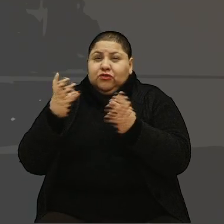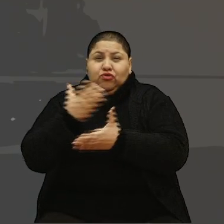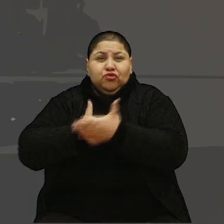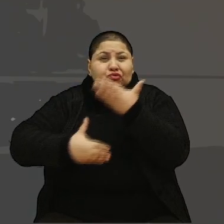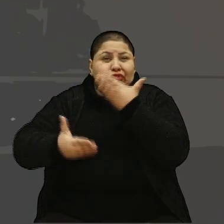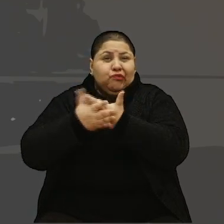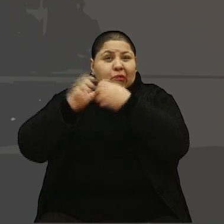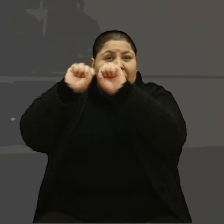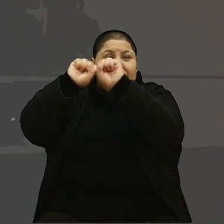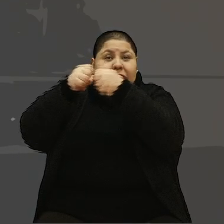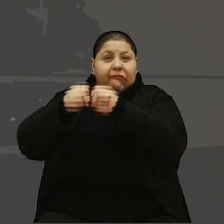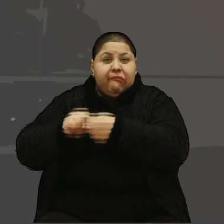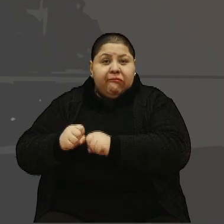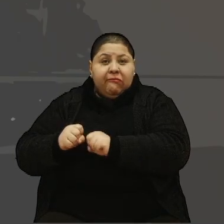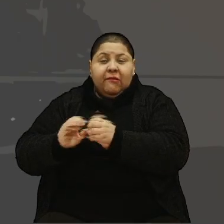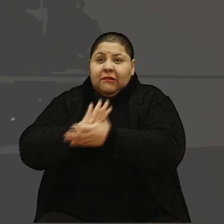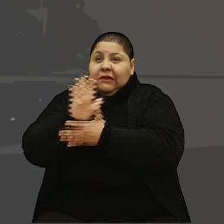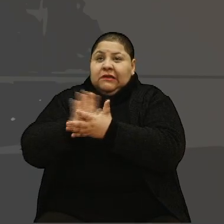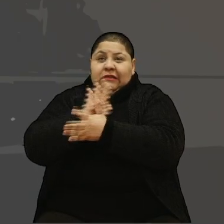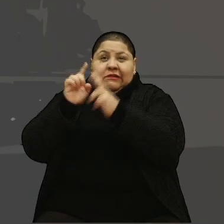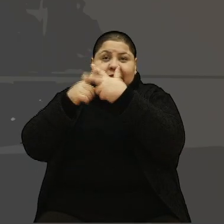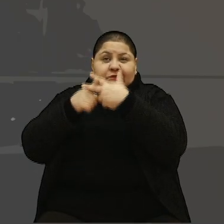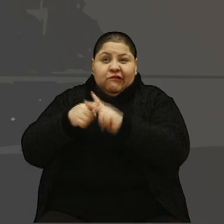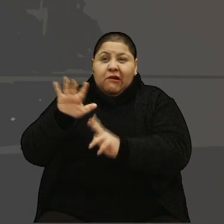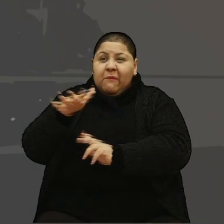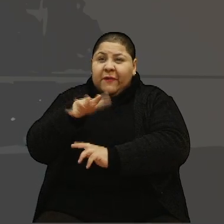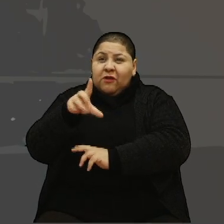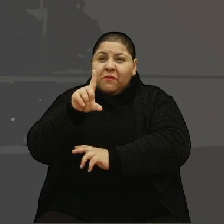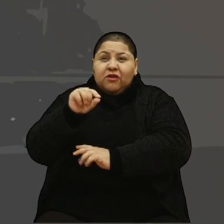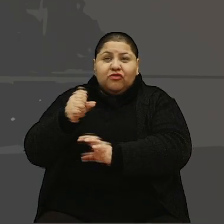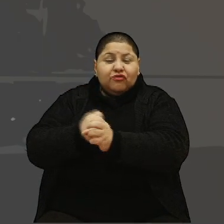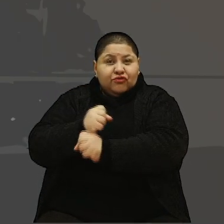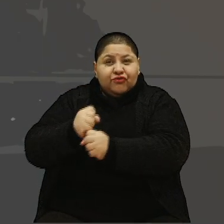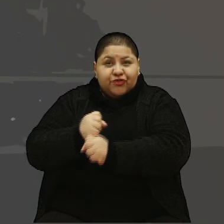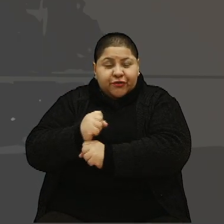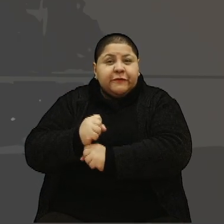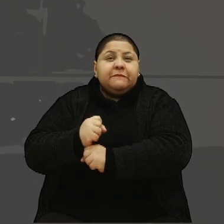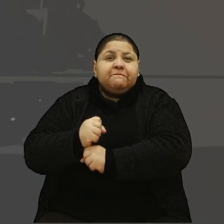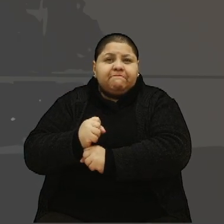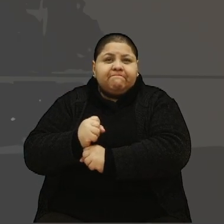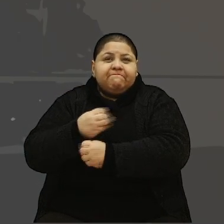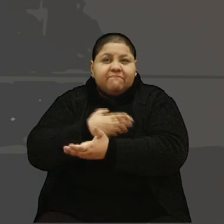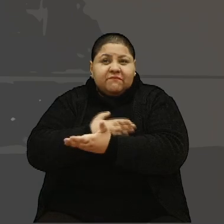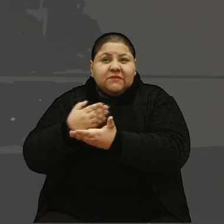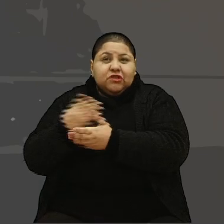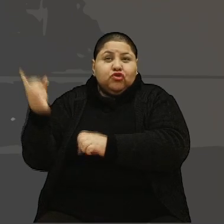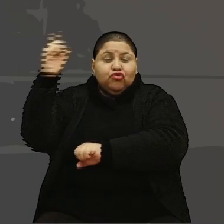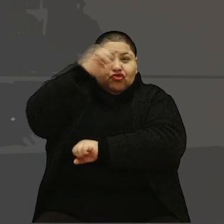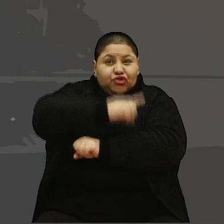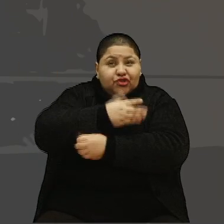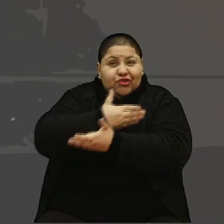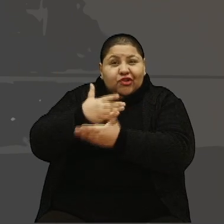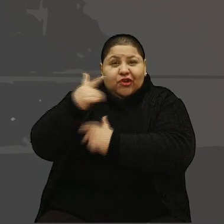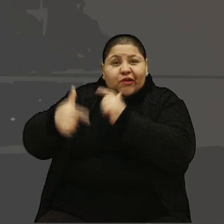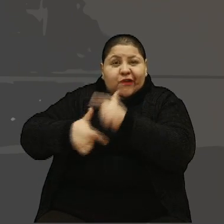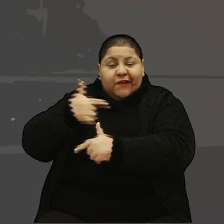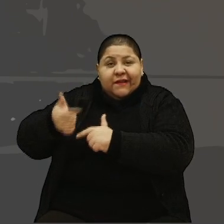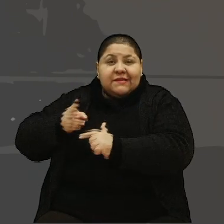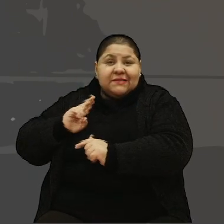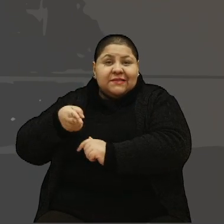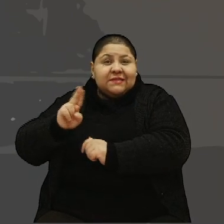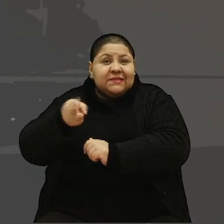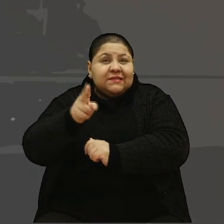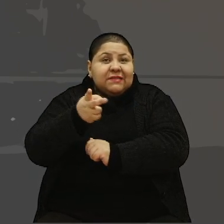sem manutenção há mais ou menos uns 10 anos. Então, desde o dia que assumimos, estamos correndo